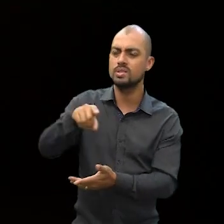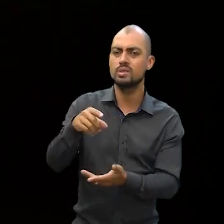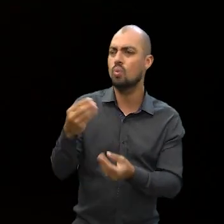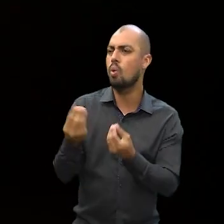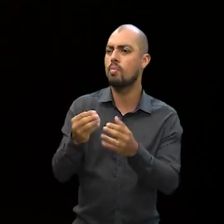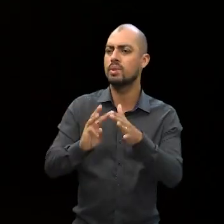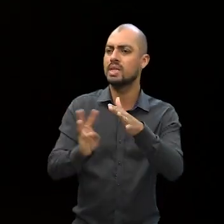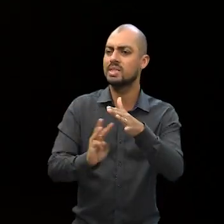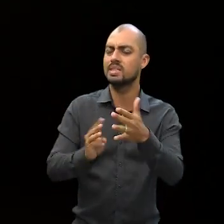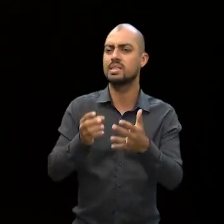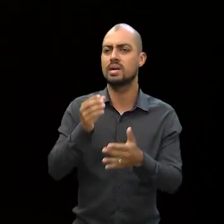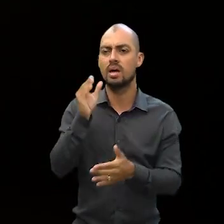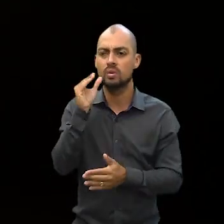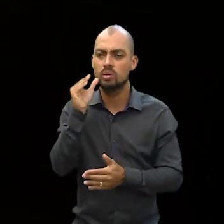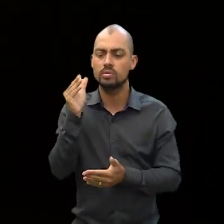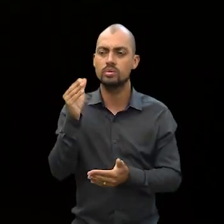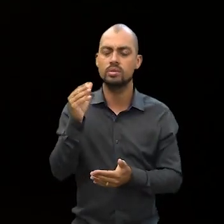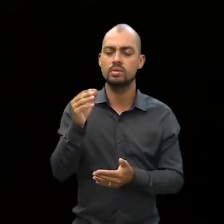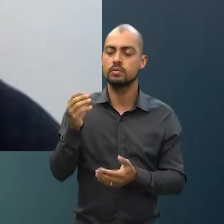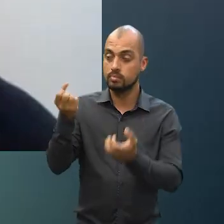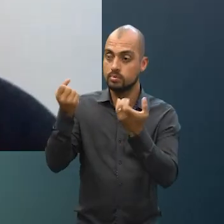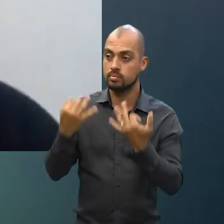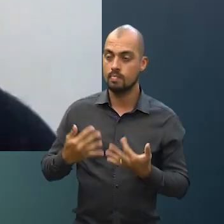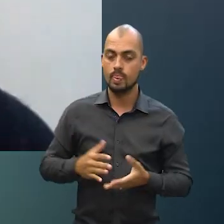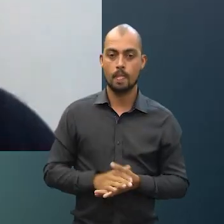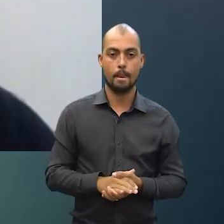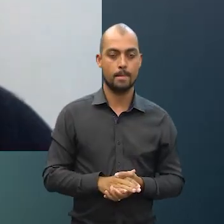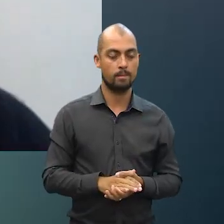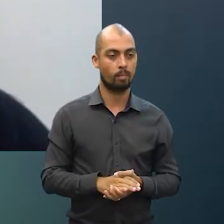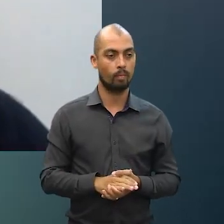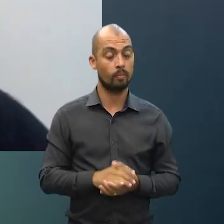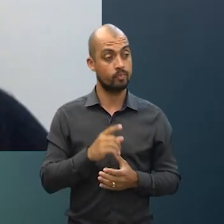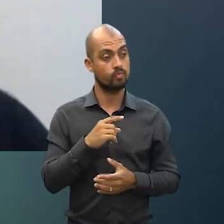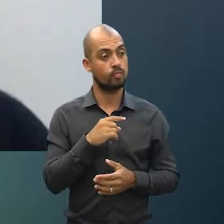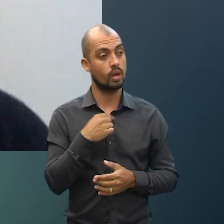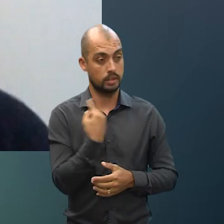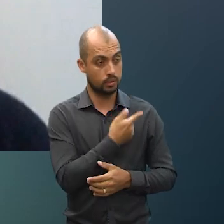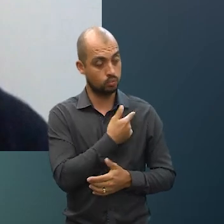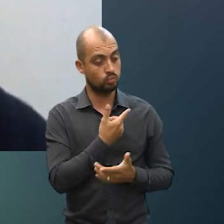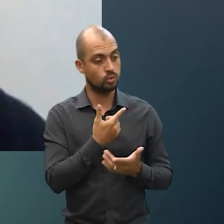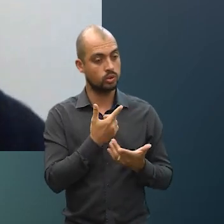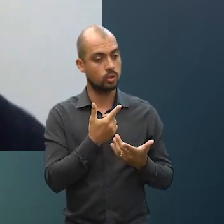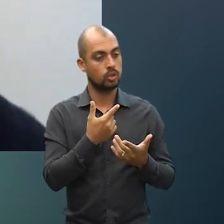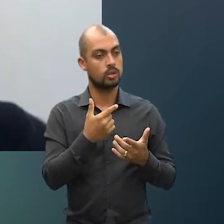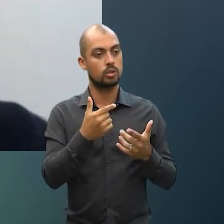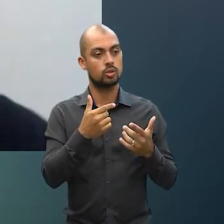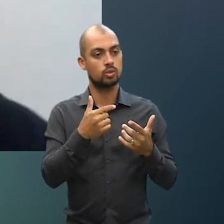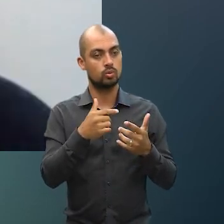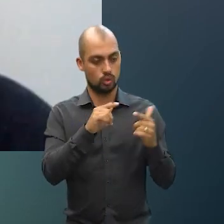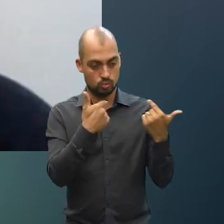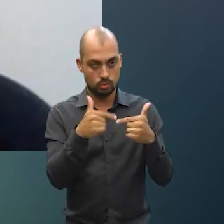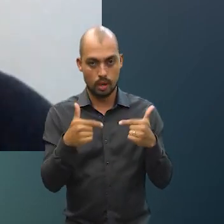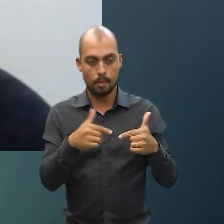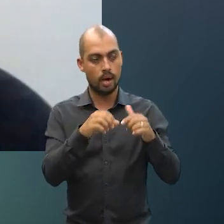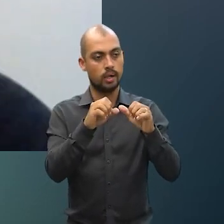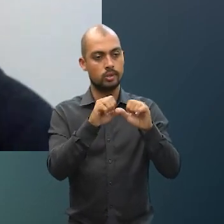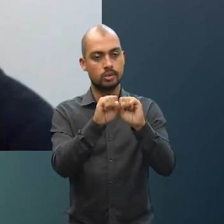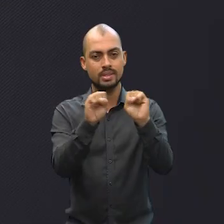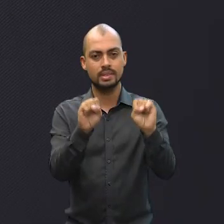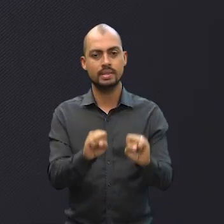franquia, são colaboradores, conta para mim. O nosso sistema hoje de serviço,